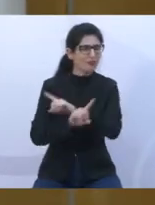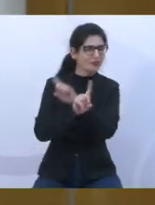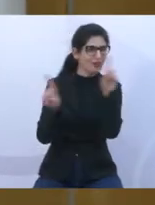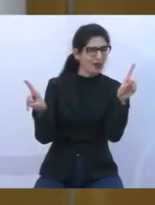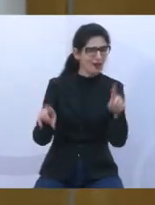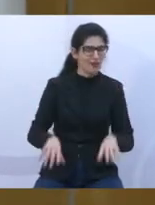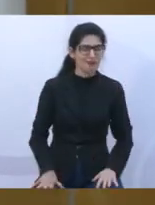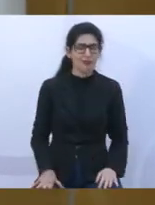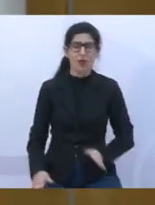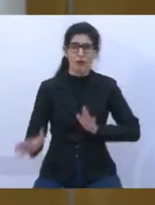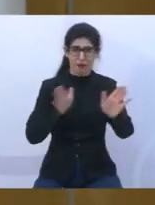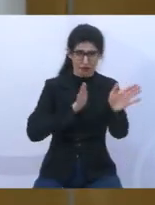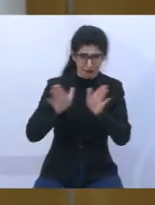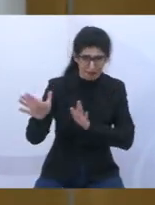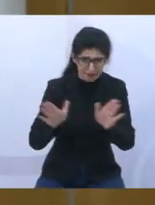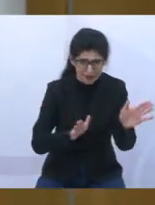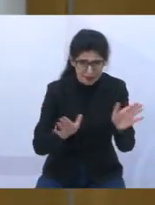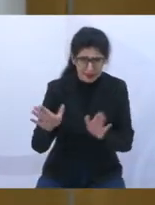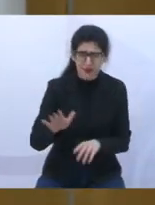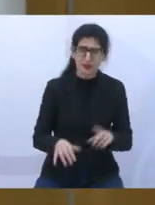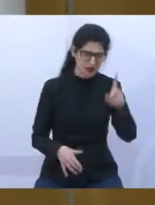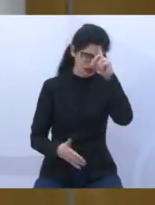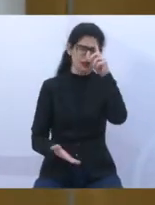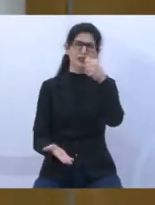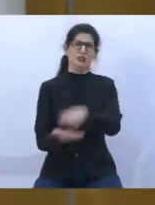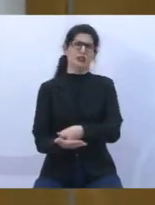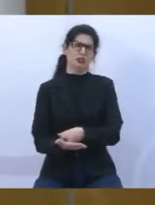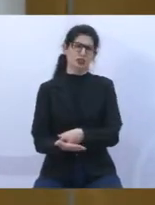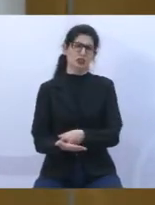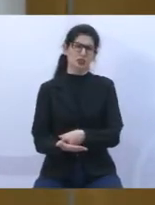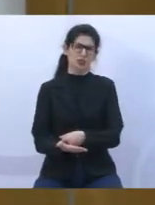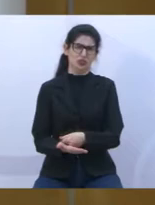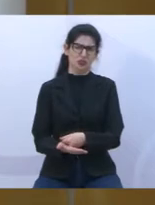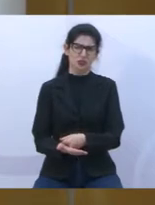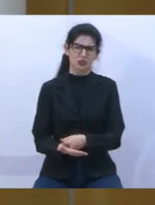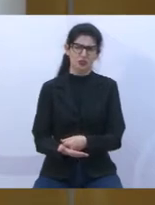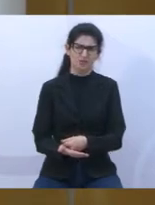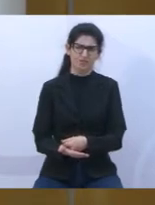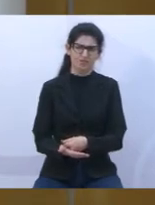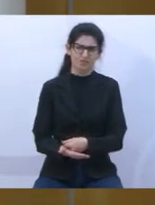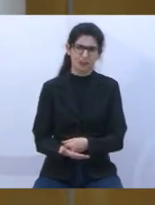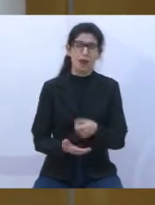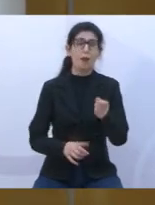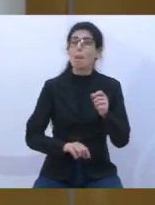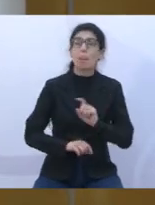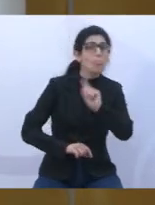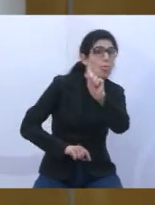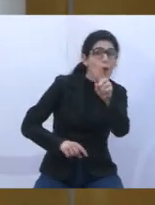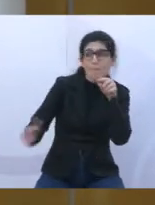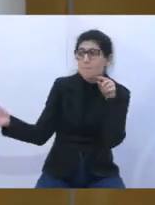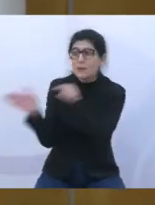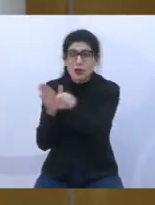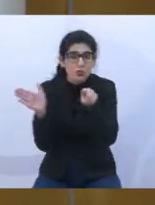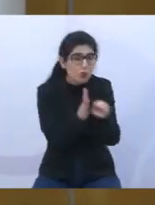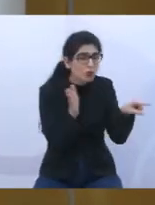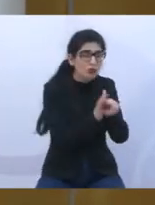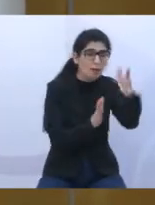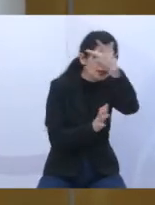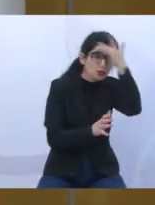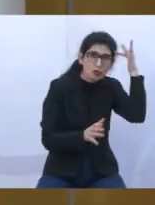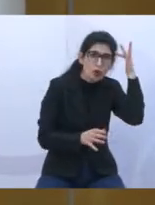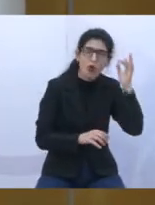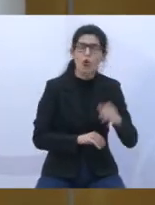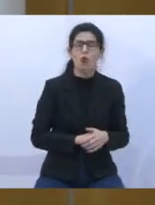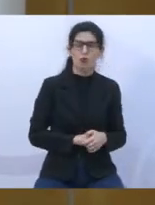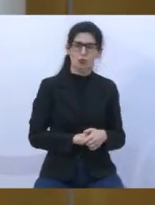vê que o governo que toma as decisões sem o aval da população e não dá autonomia